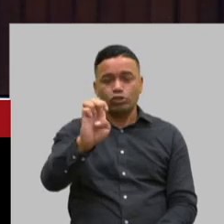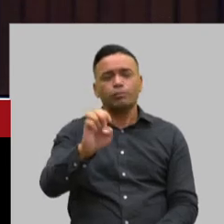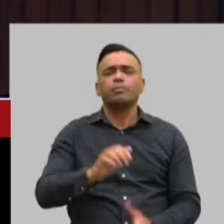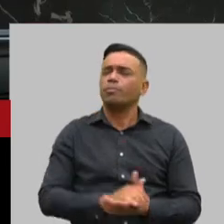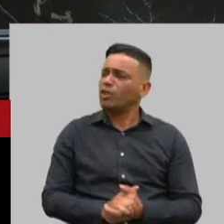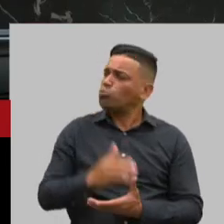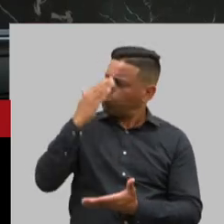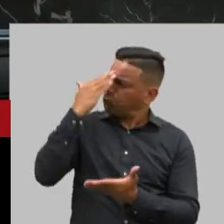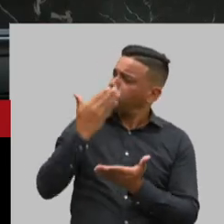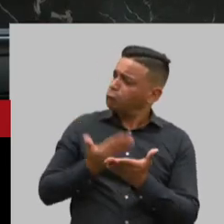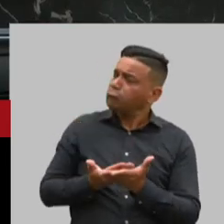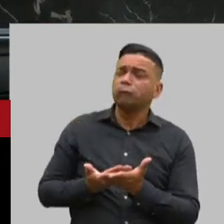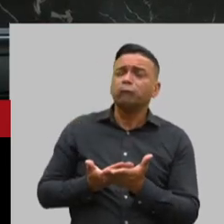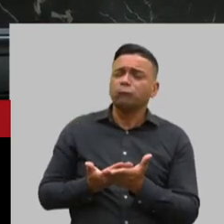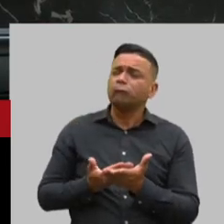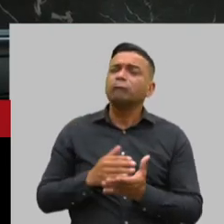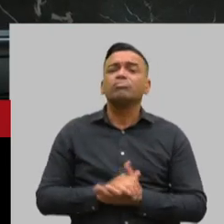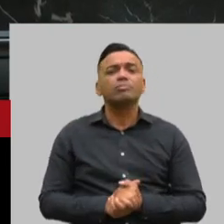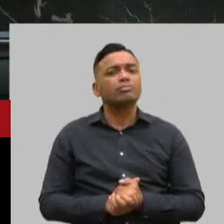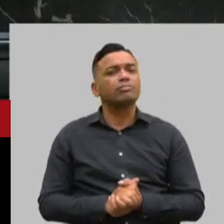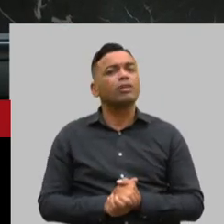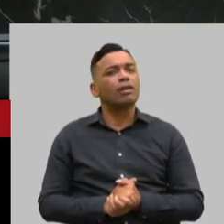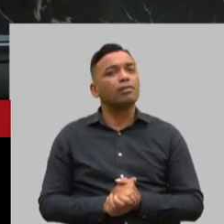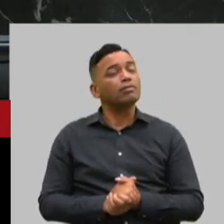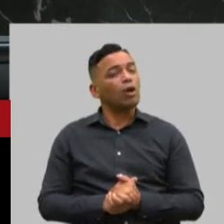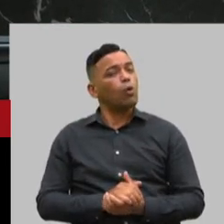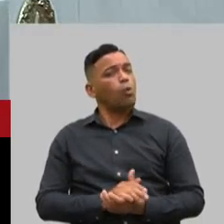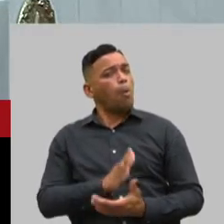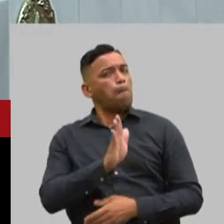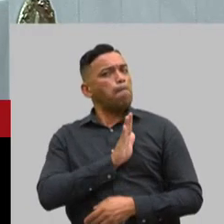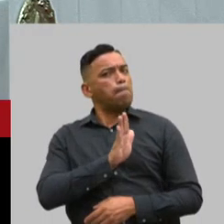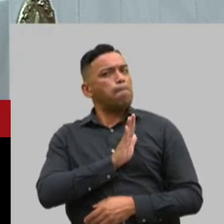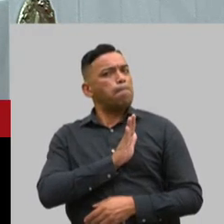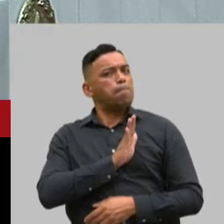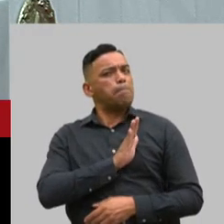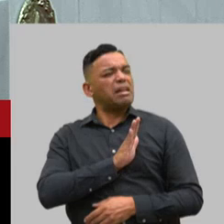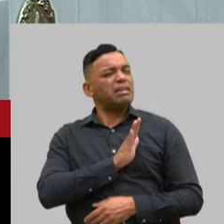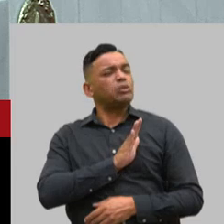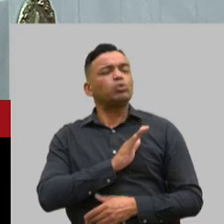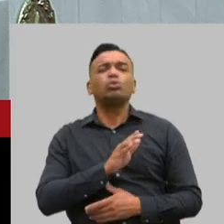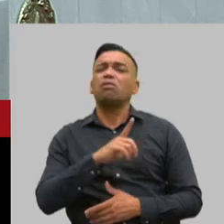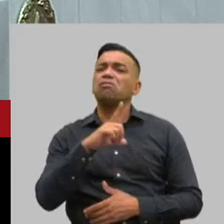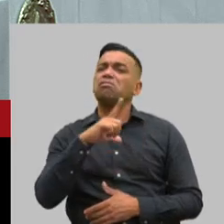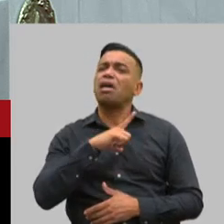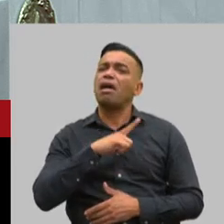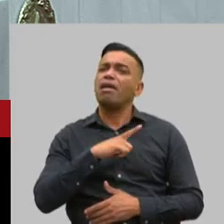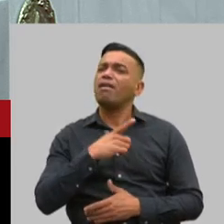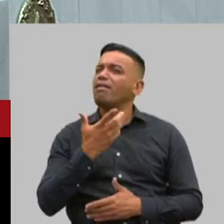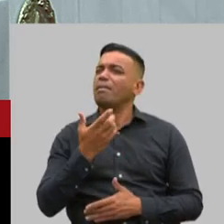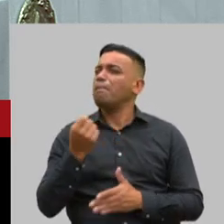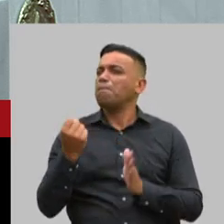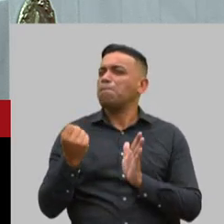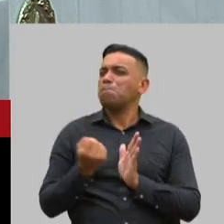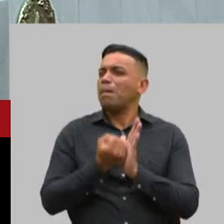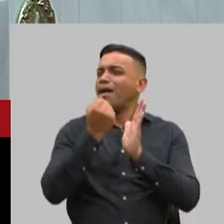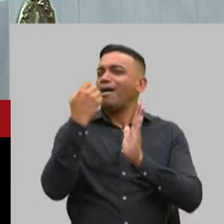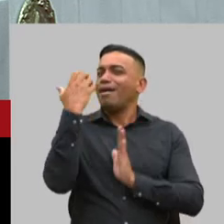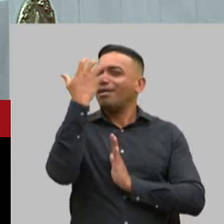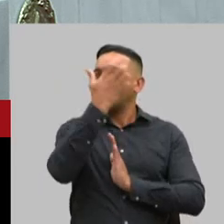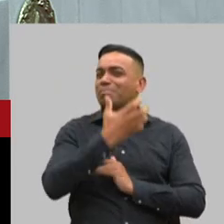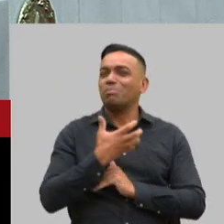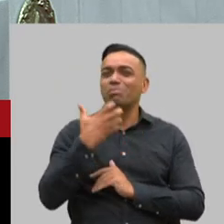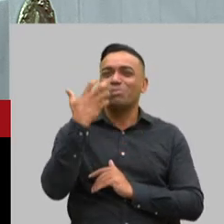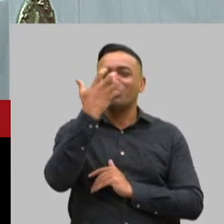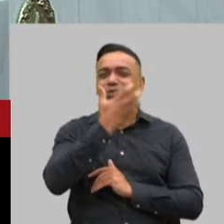Vicente, que carrega no peito uma das marcas musicais mais relevantes para nós